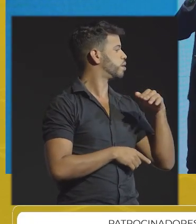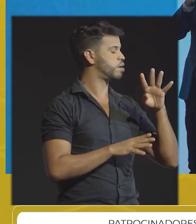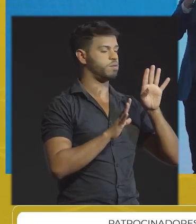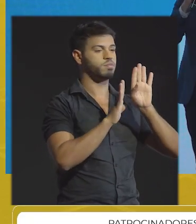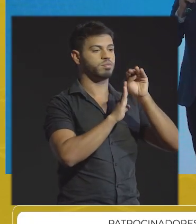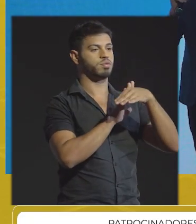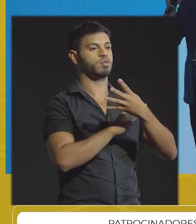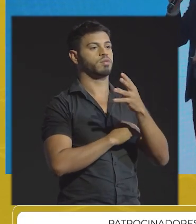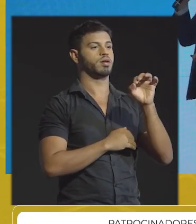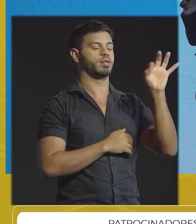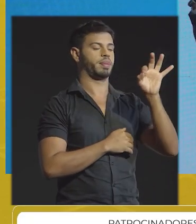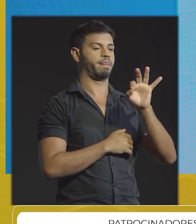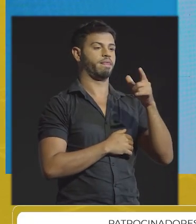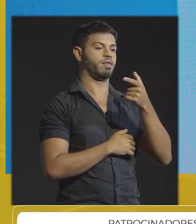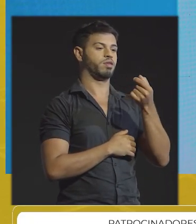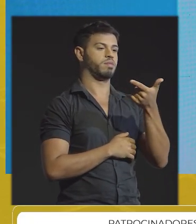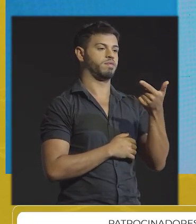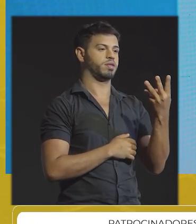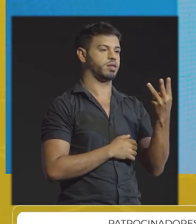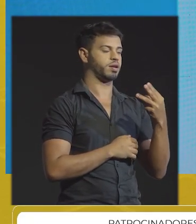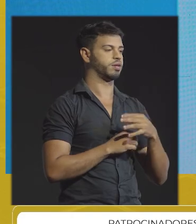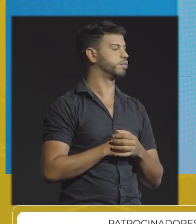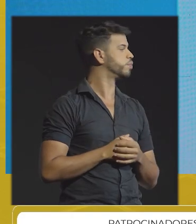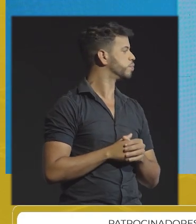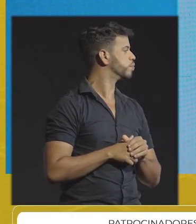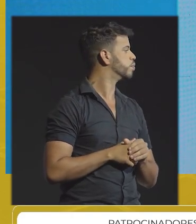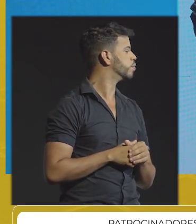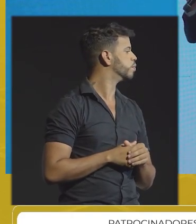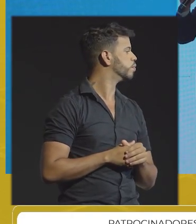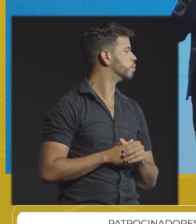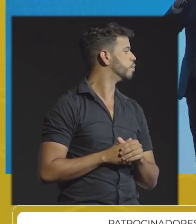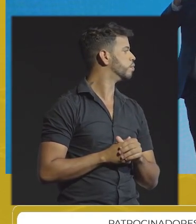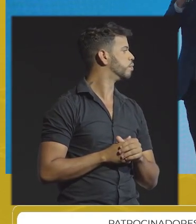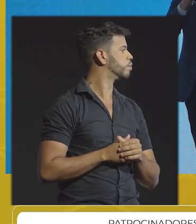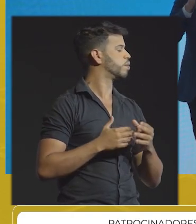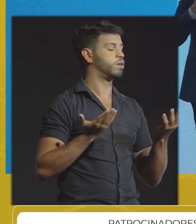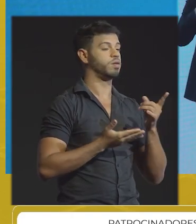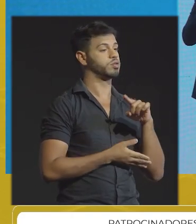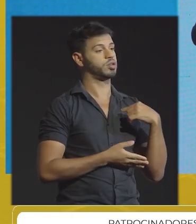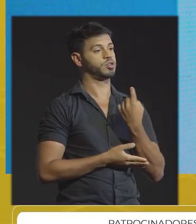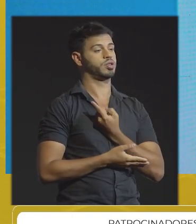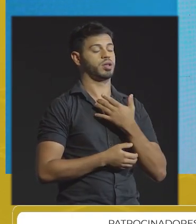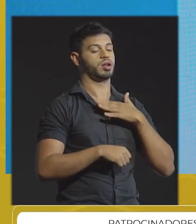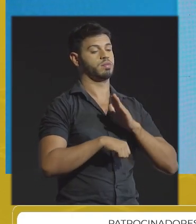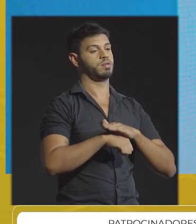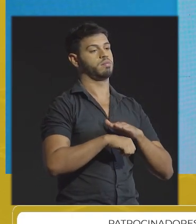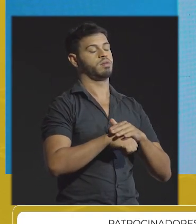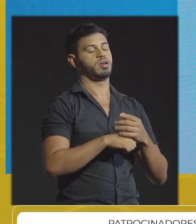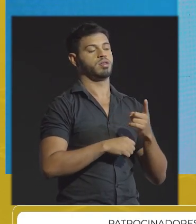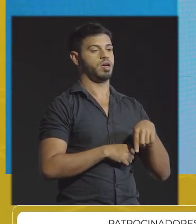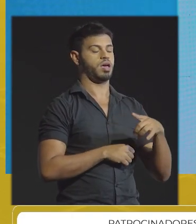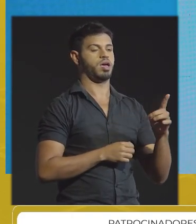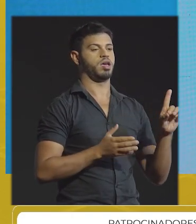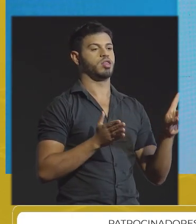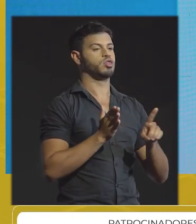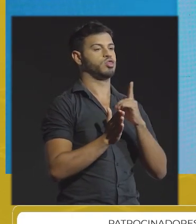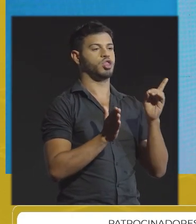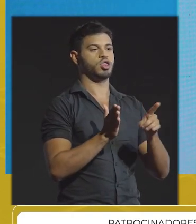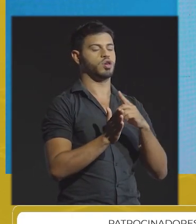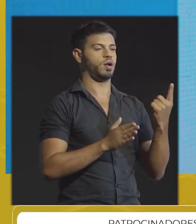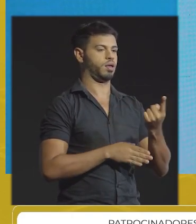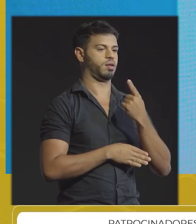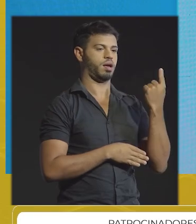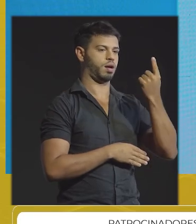40% 2023 né hoje a gente tá num cenário de dólar alto de frete